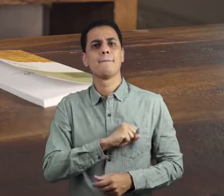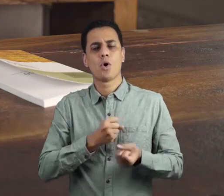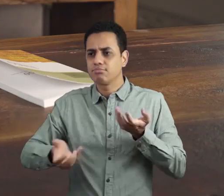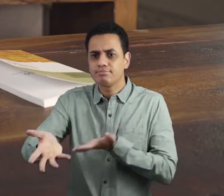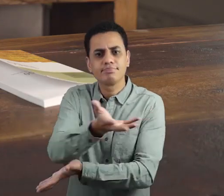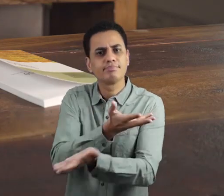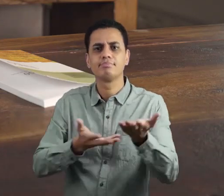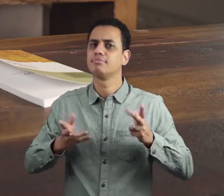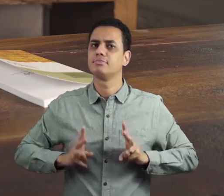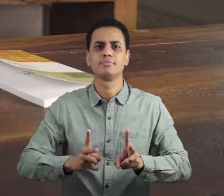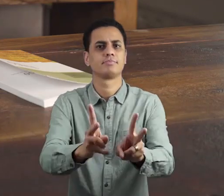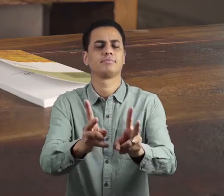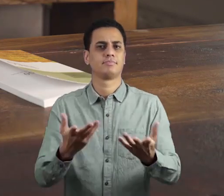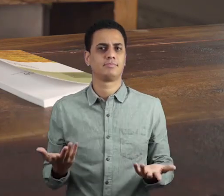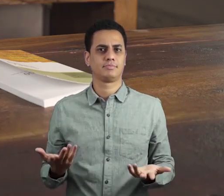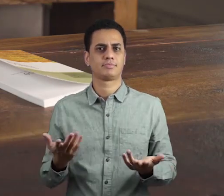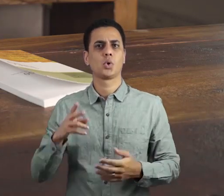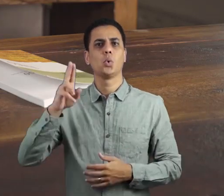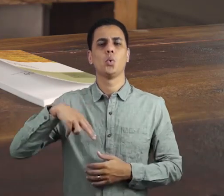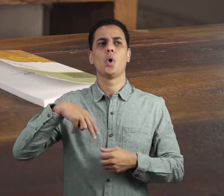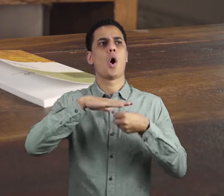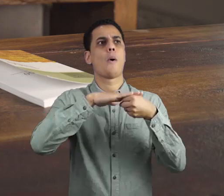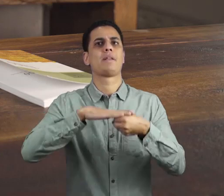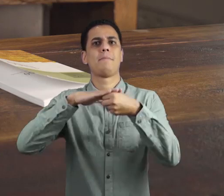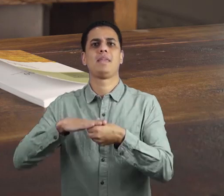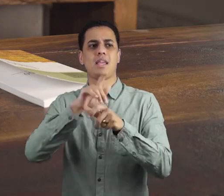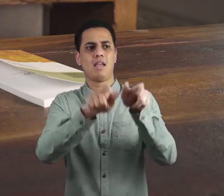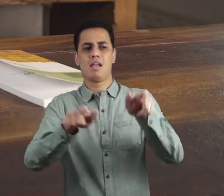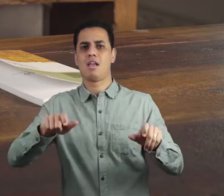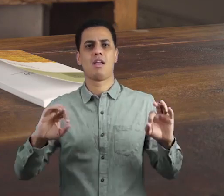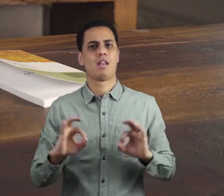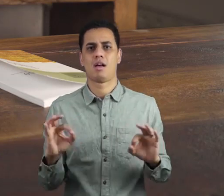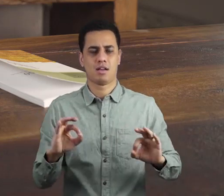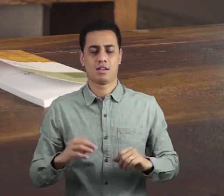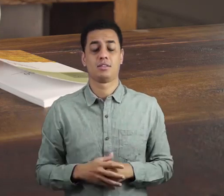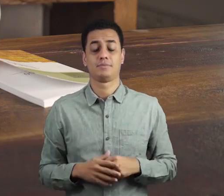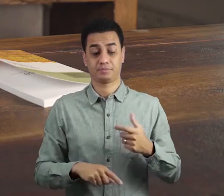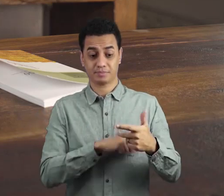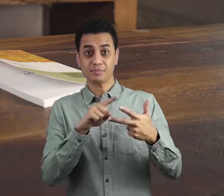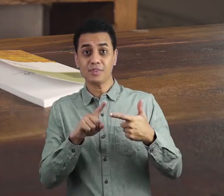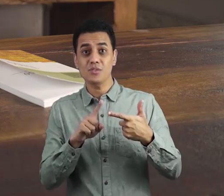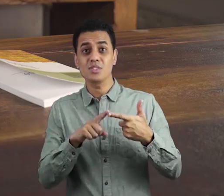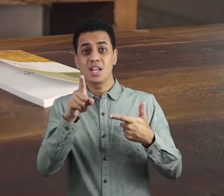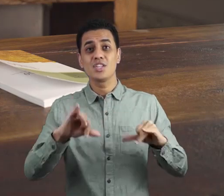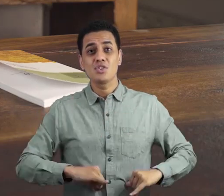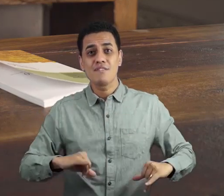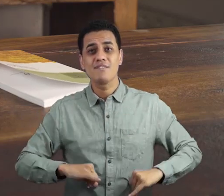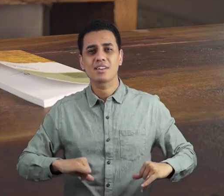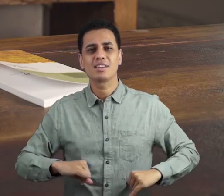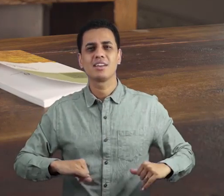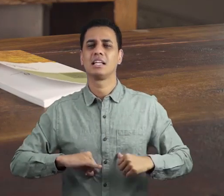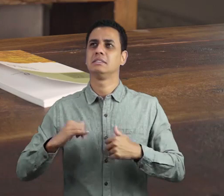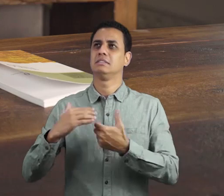também na sua vida. Quero orar com você, vamos fazer isso juntos? Senhor Deus, como precisamos